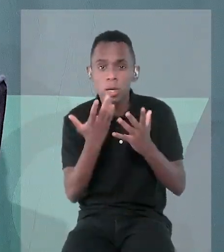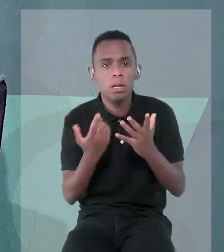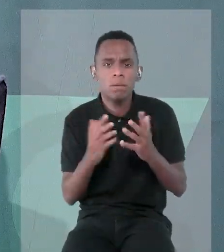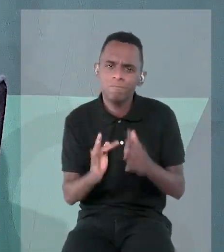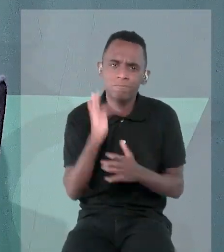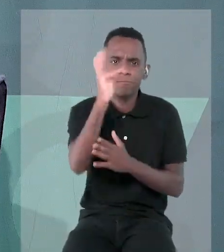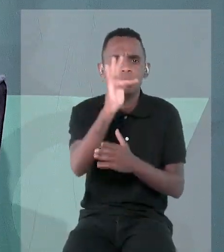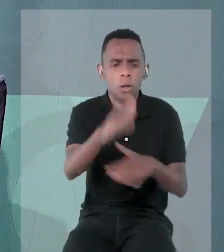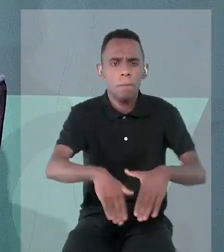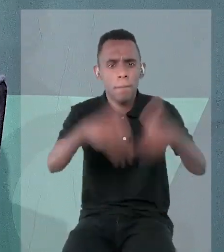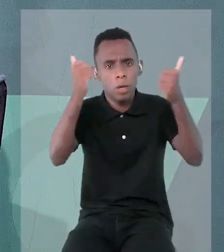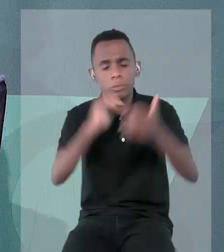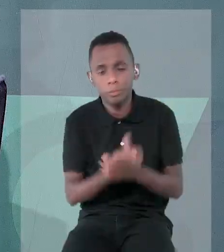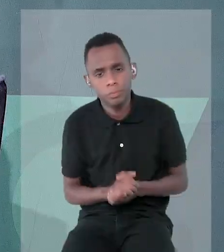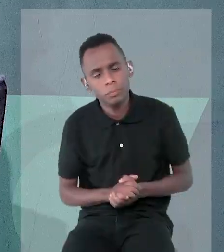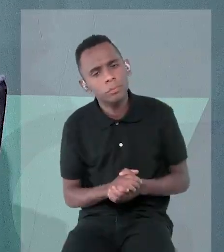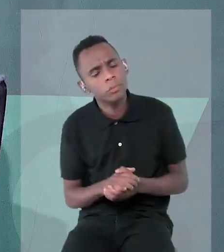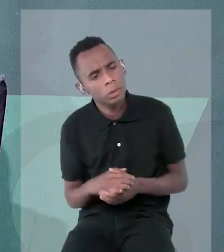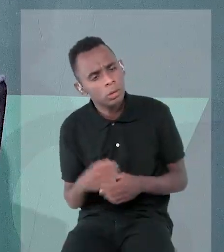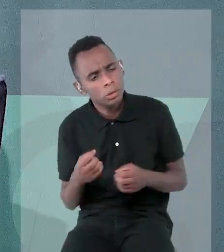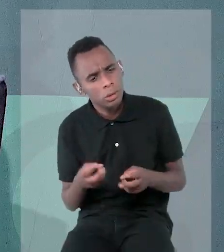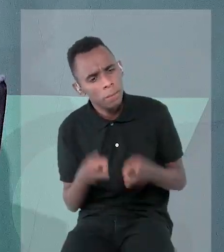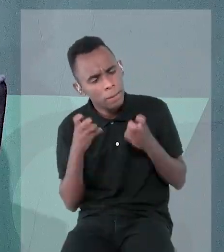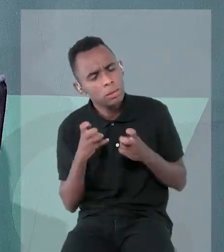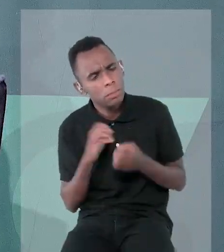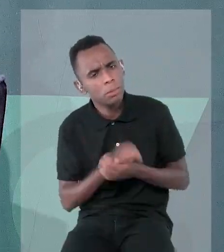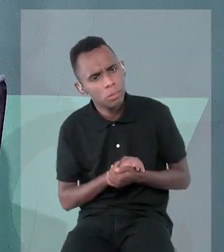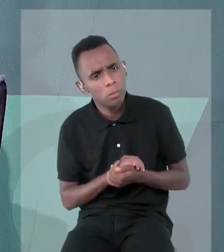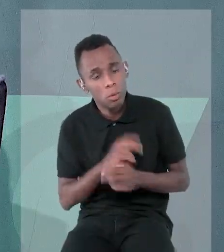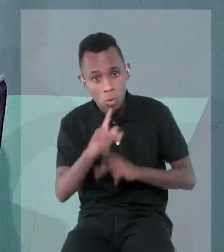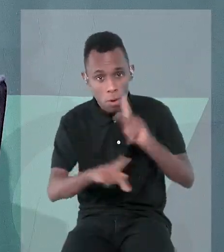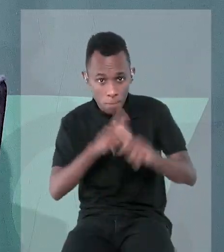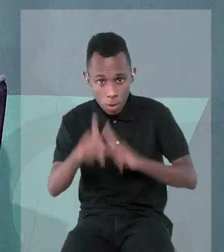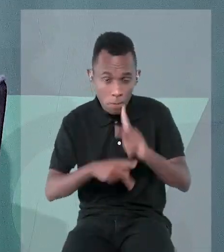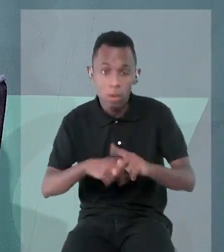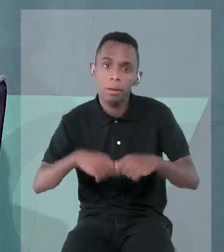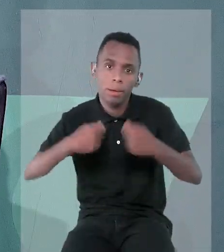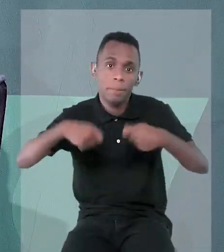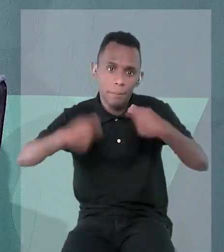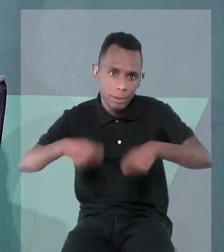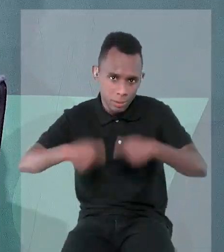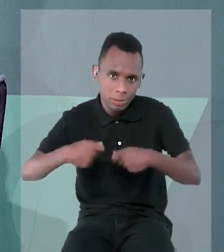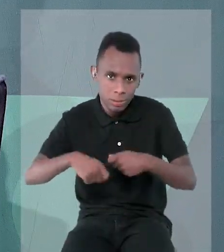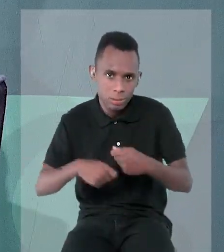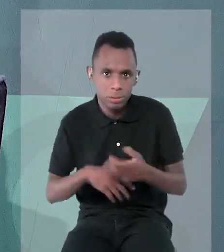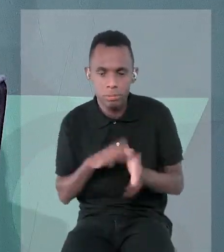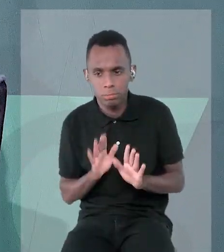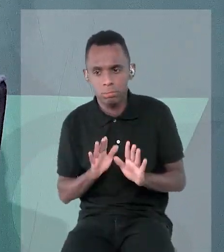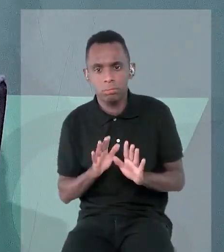mais longe. E foi aí que a gente viu que uma população que, por necessidade, é extremamente